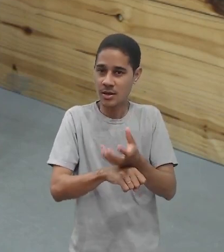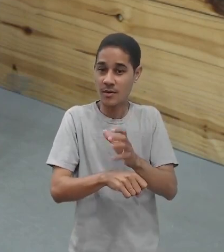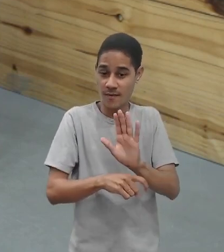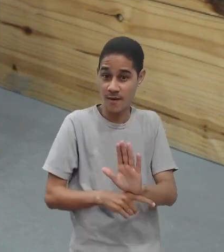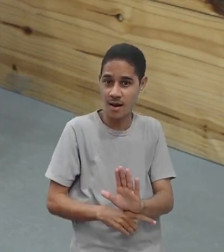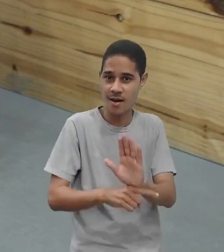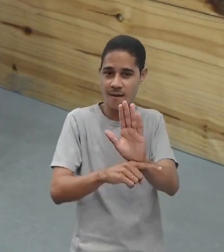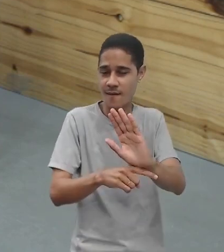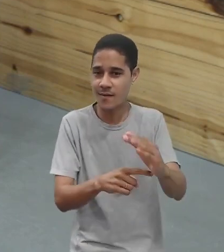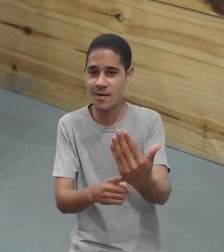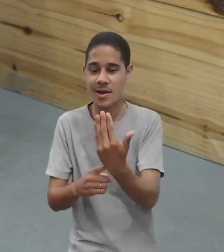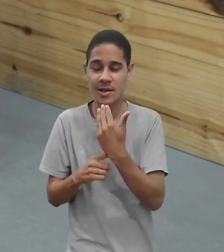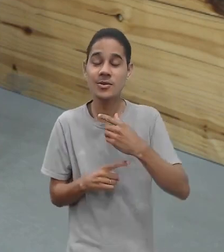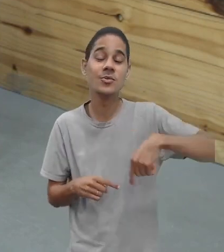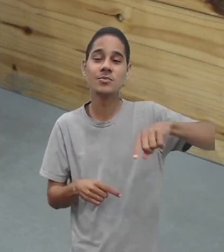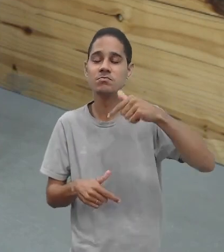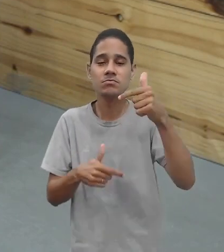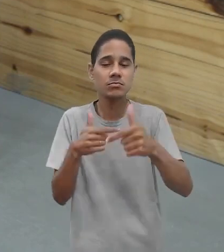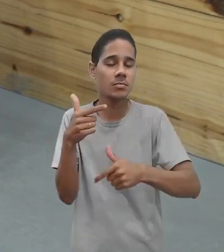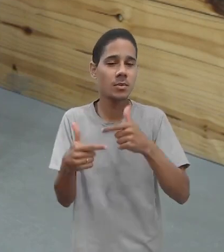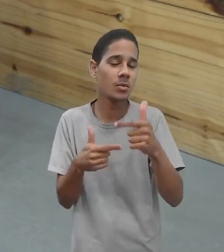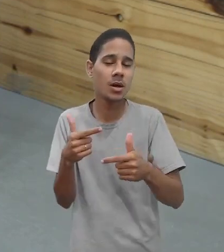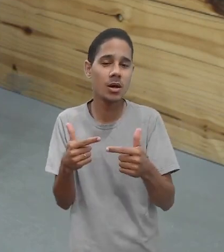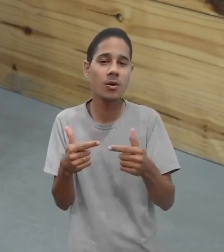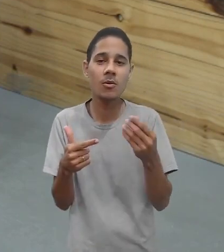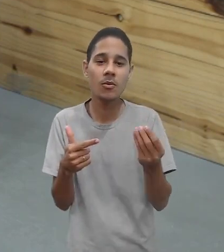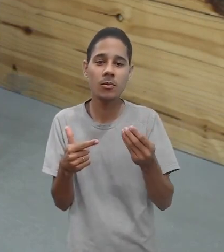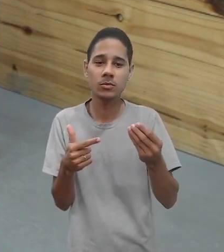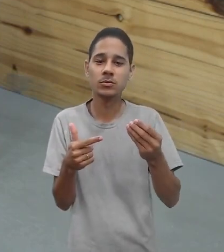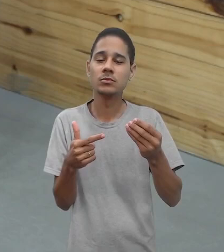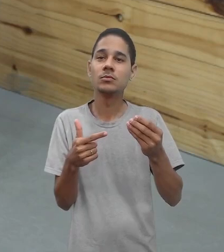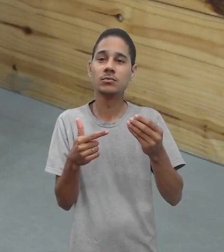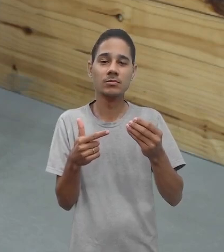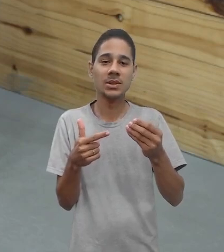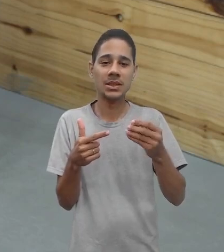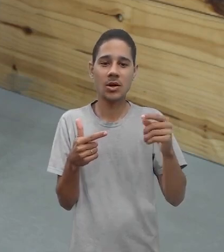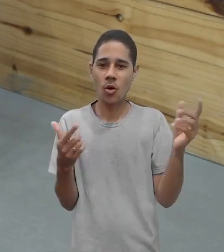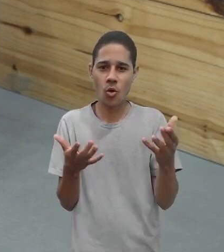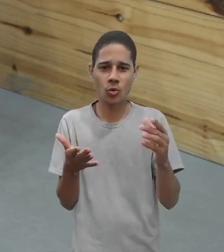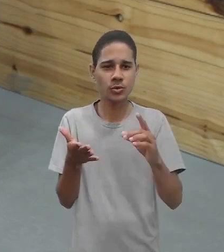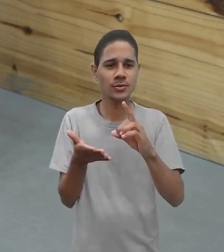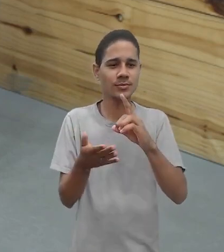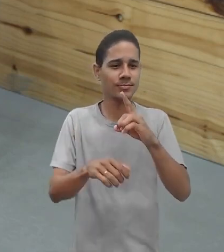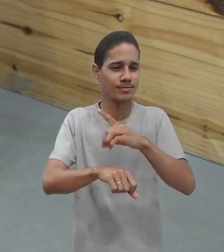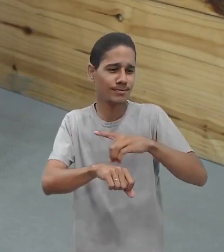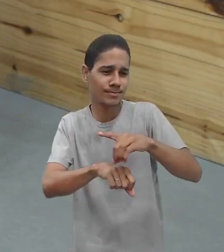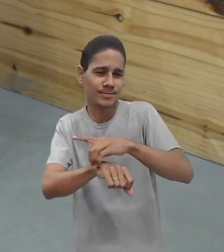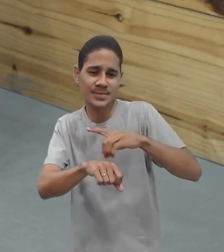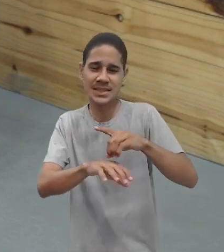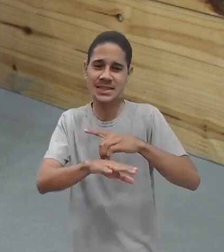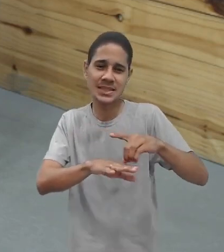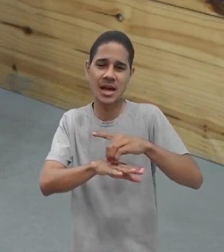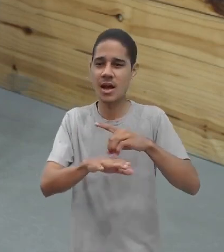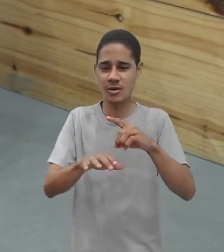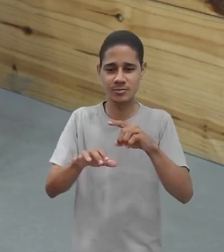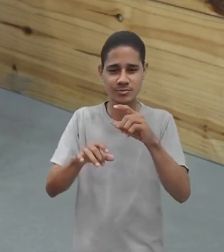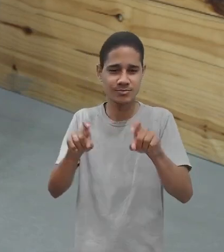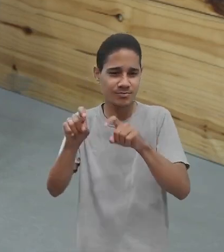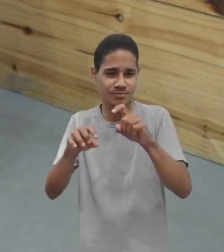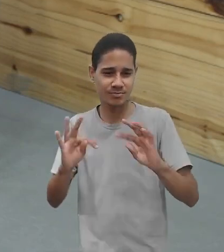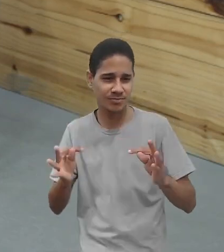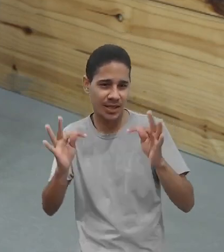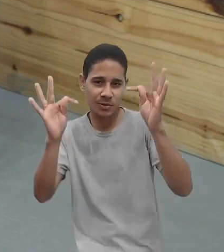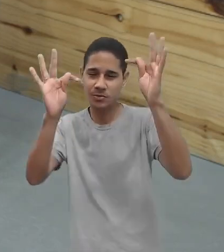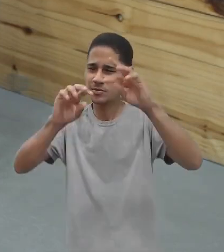dar a condição da gente trabalhar nesse mundo, né, tão digital, esse mundo da tecnologia, né?